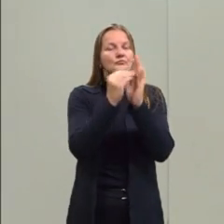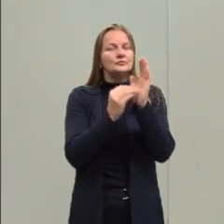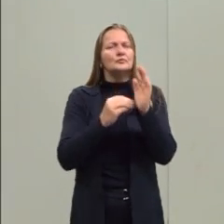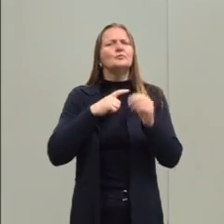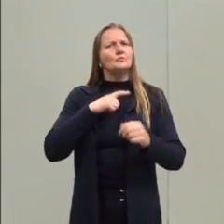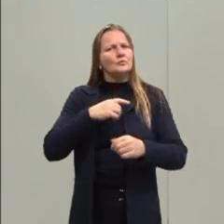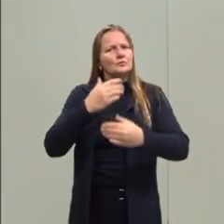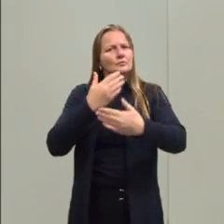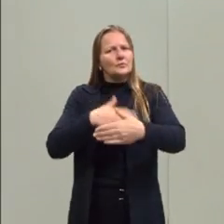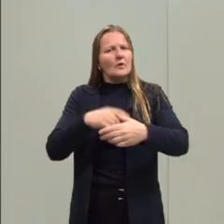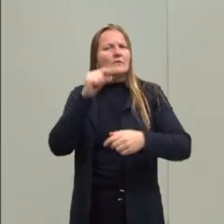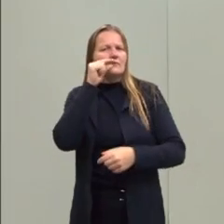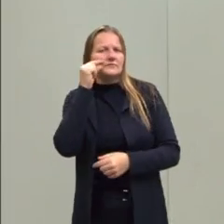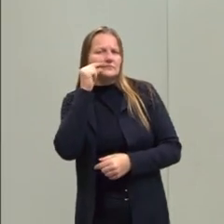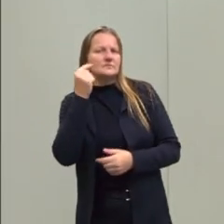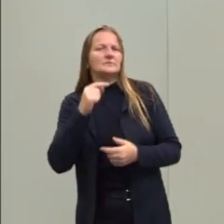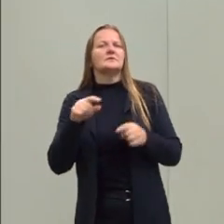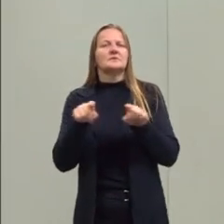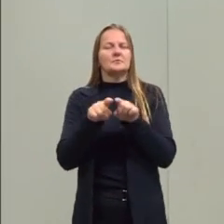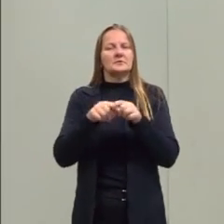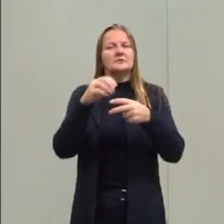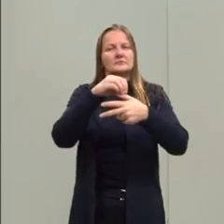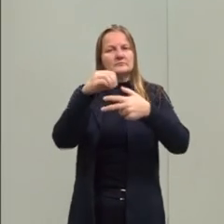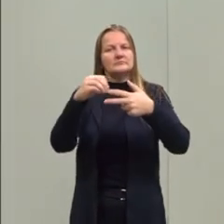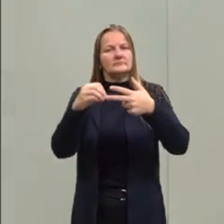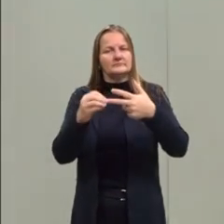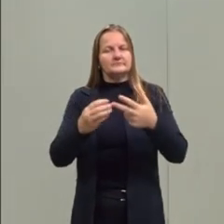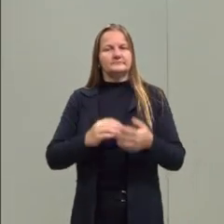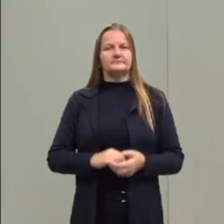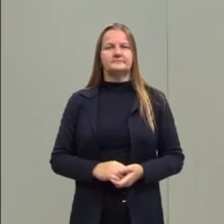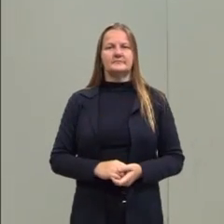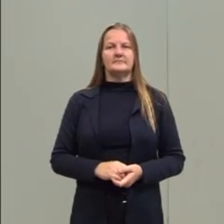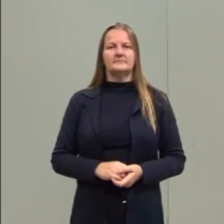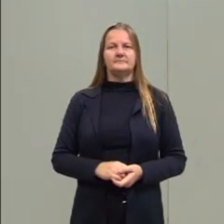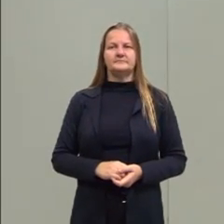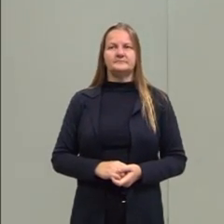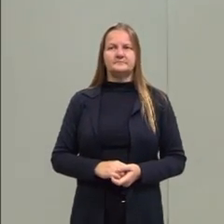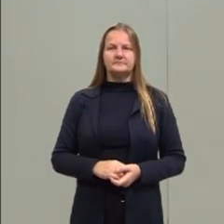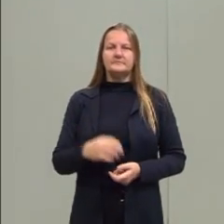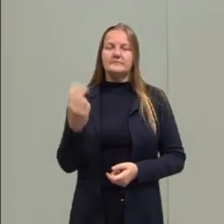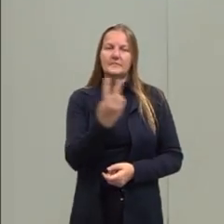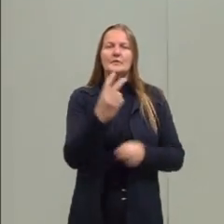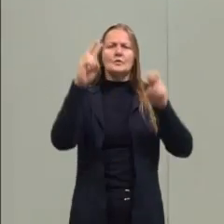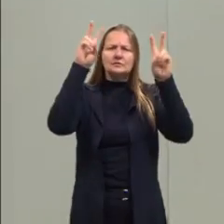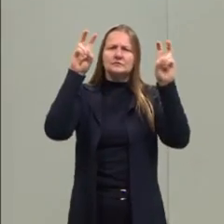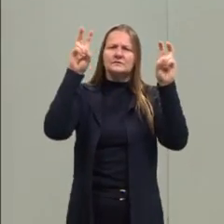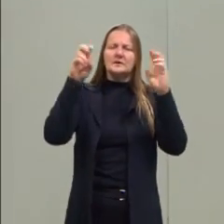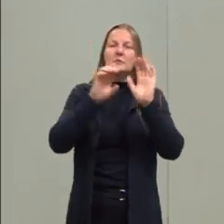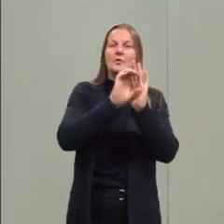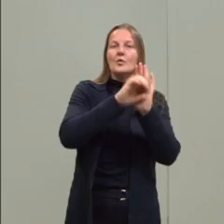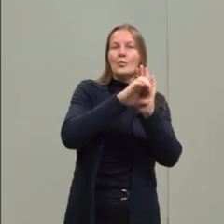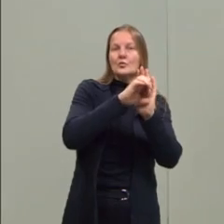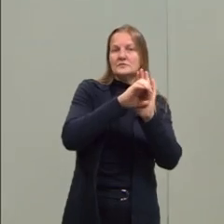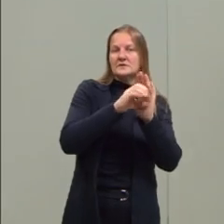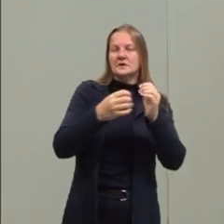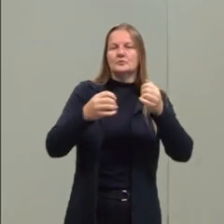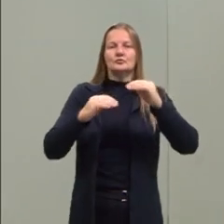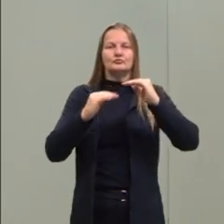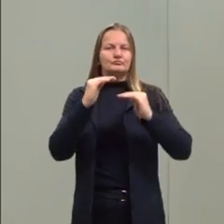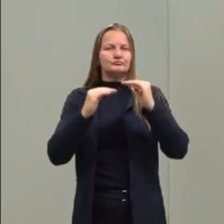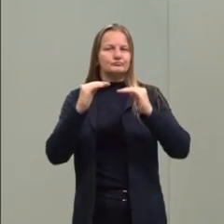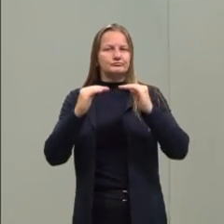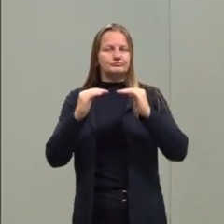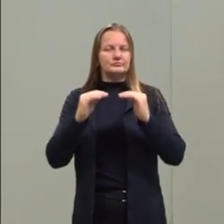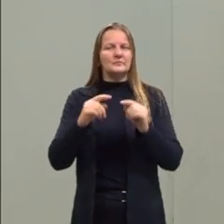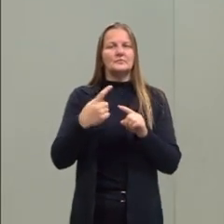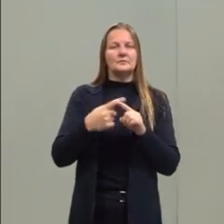tanto em vestibular quanto nas questões Enem abordando esses dois temas é o conceito de Equilíbrio e